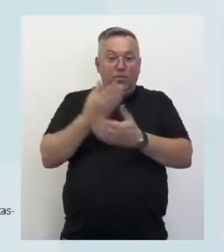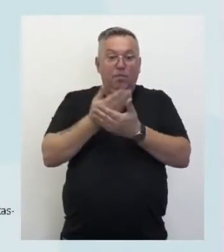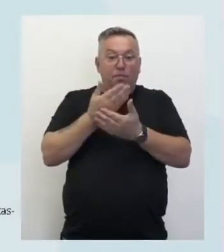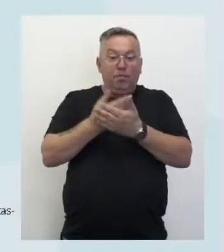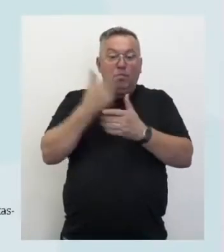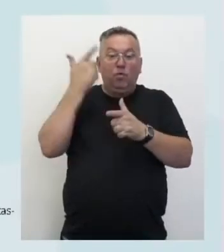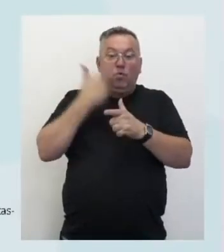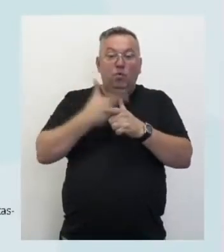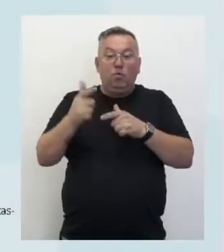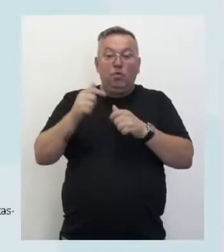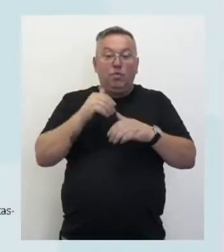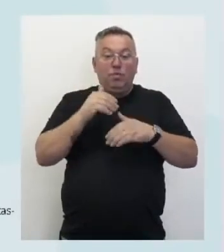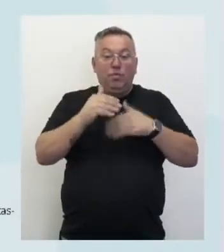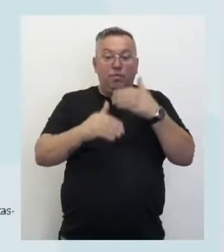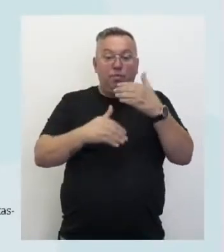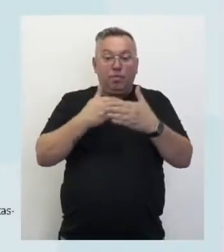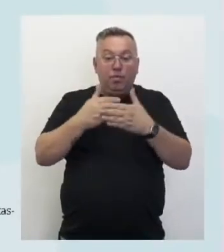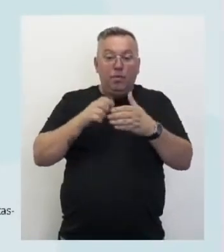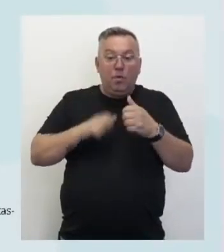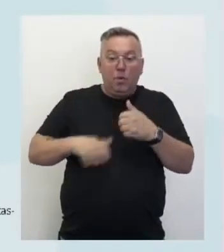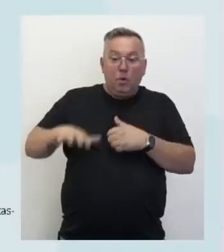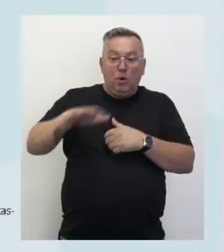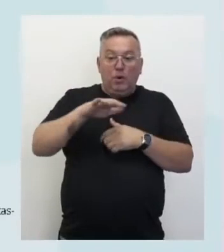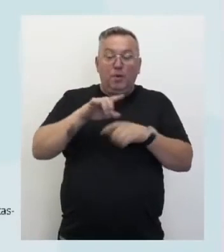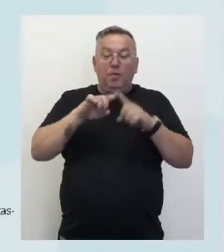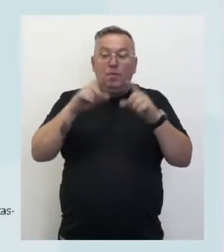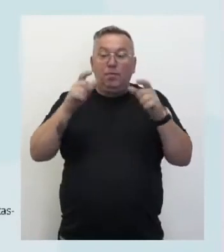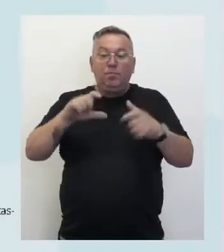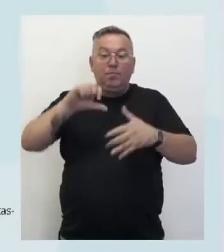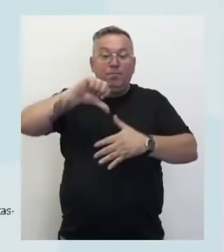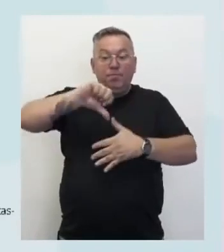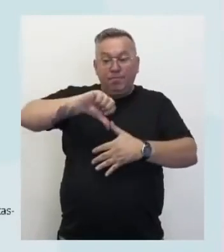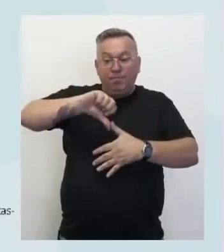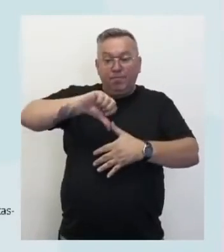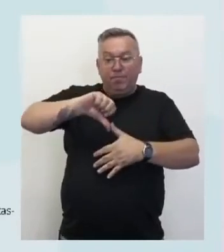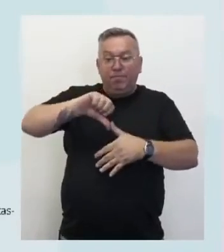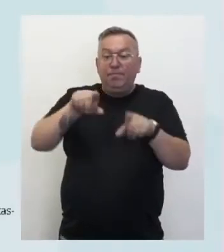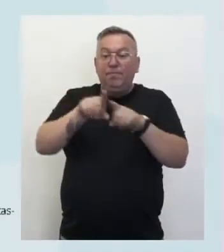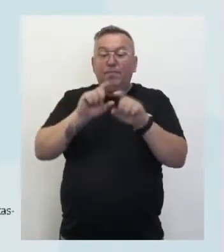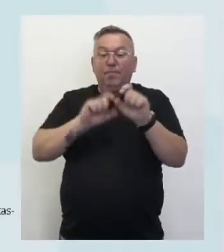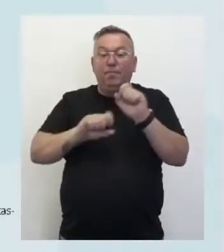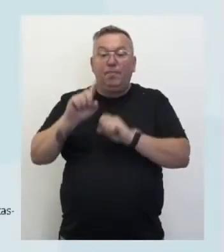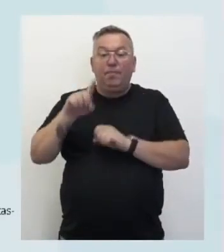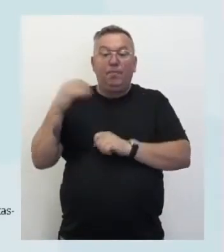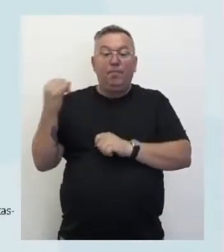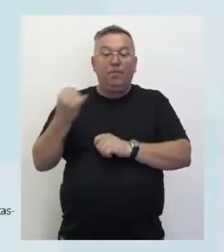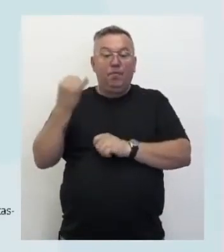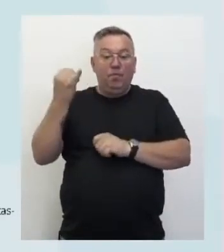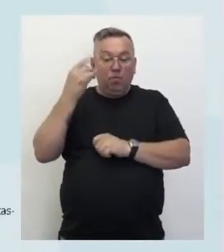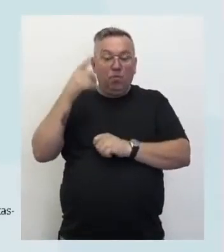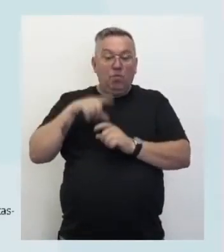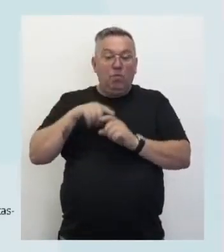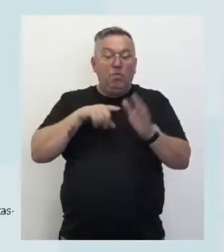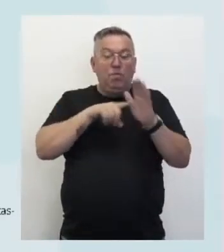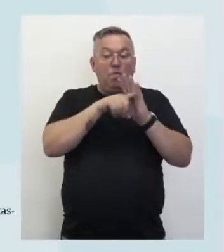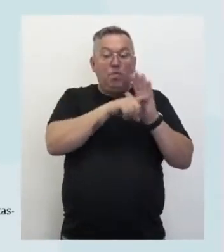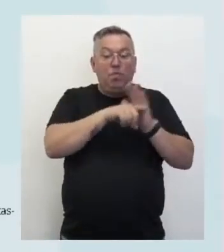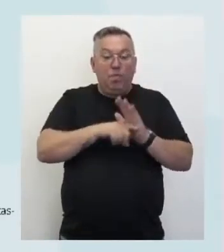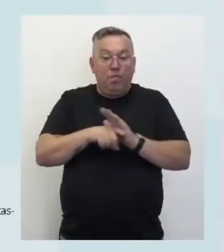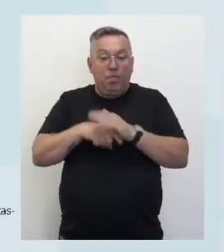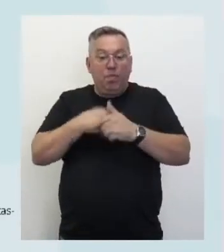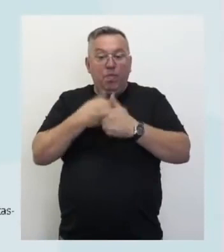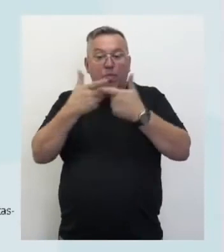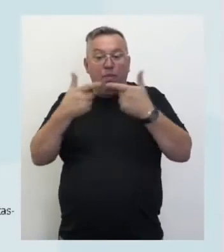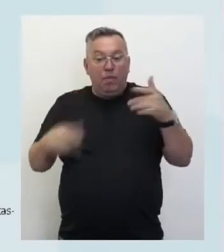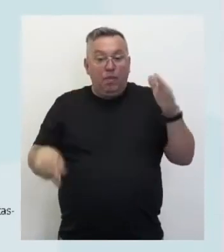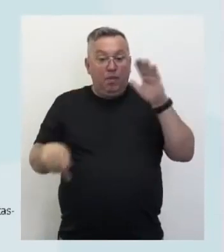estudos sobre o processo de urbanização na América Latina e que é importante a investigação dos